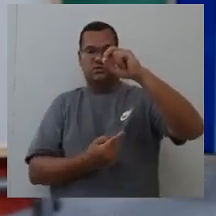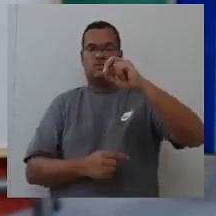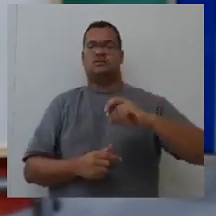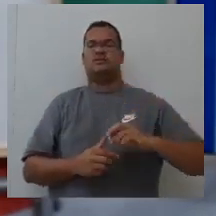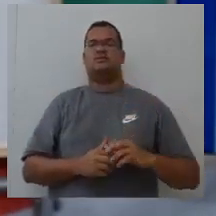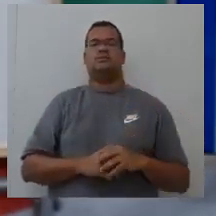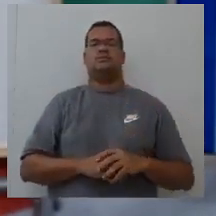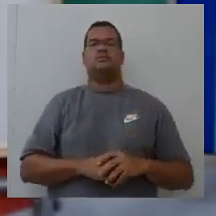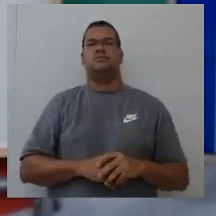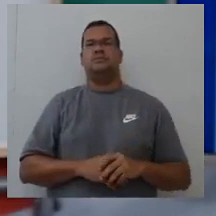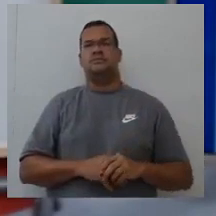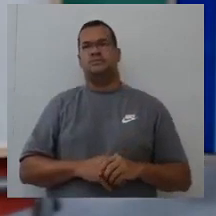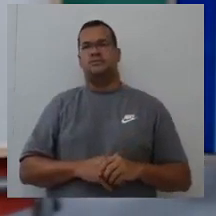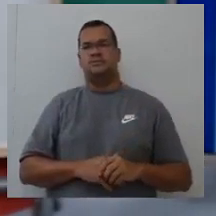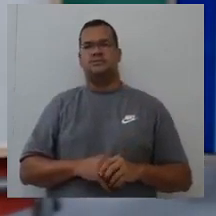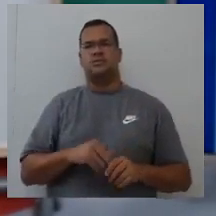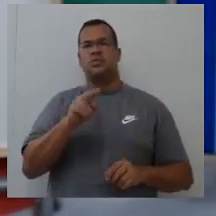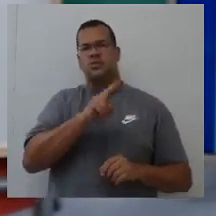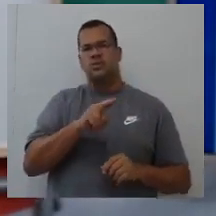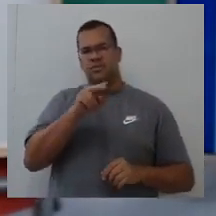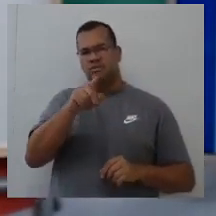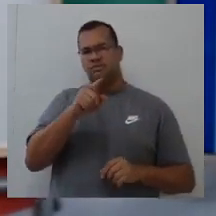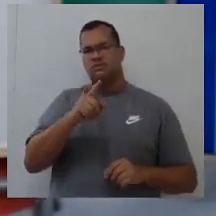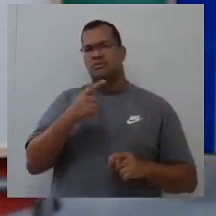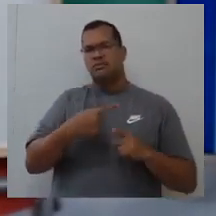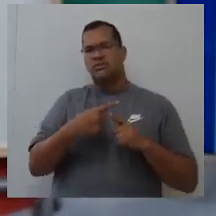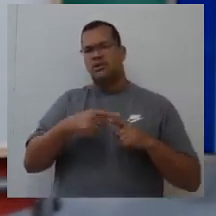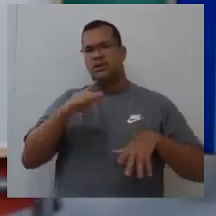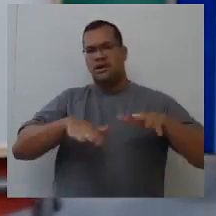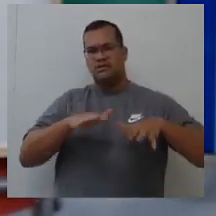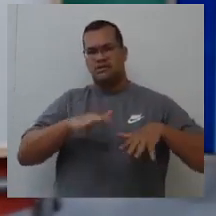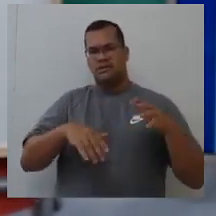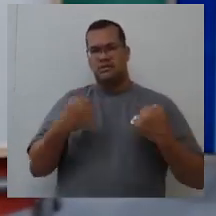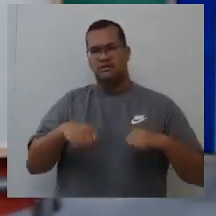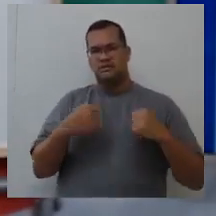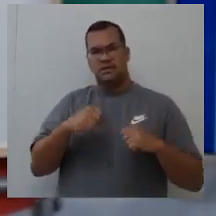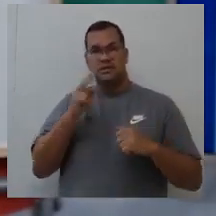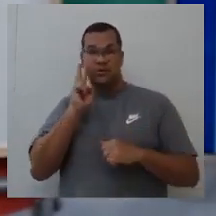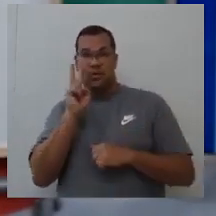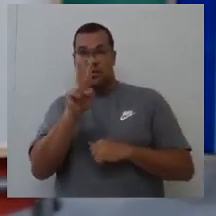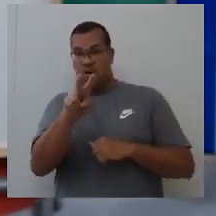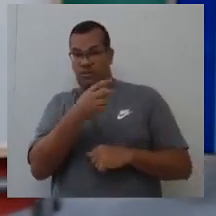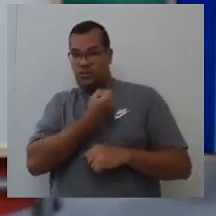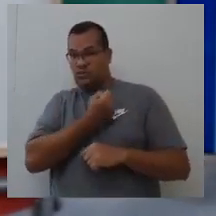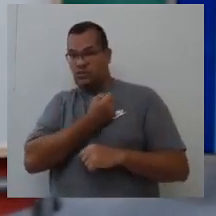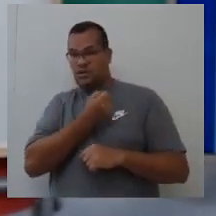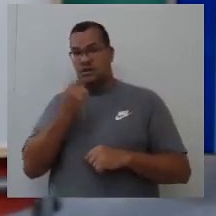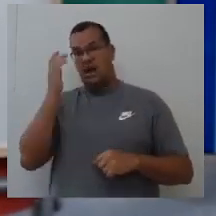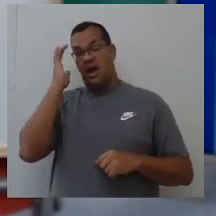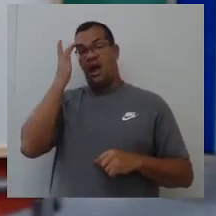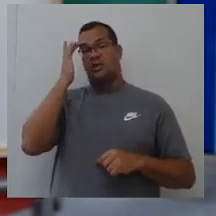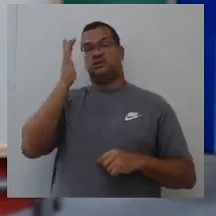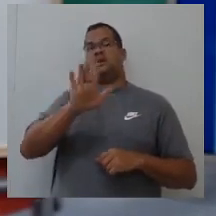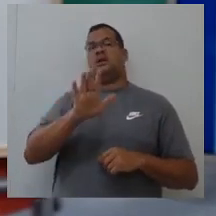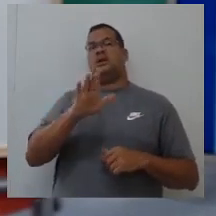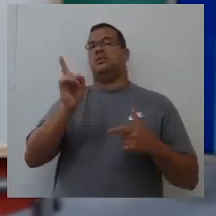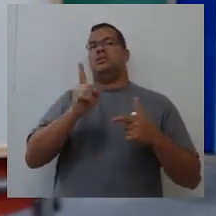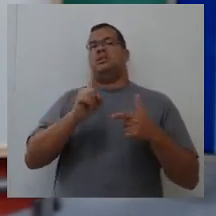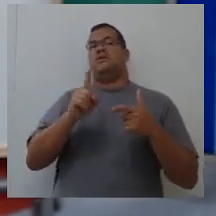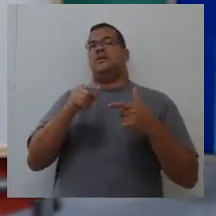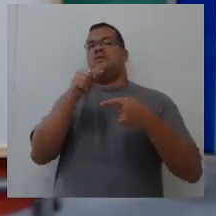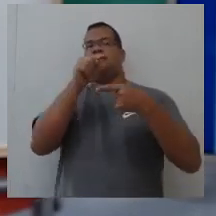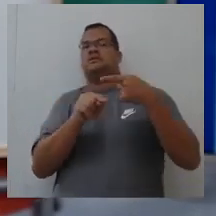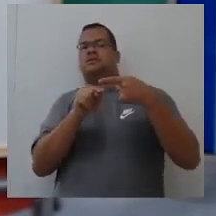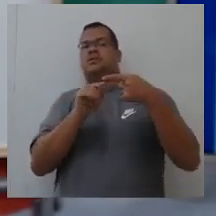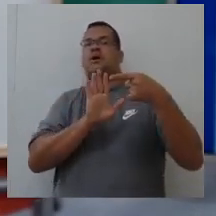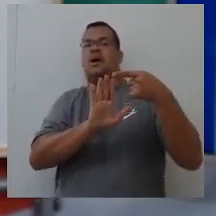1. Muito útil essa dica aqui, pessoal, porque às vezes a gente olha para um número e acha que ele não é fração,